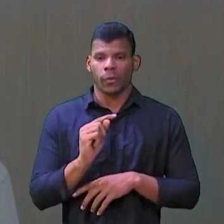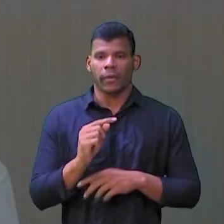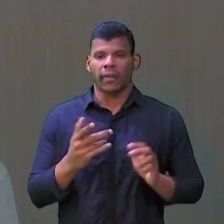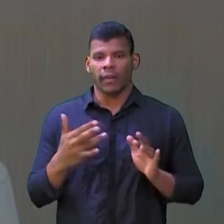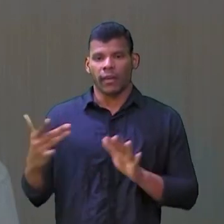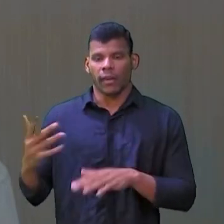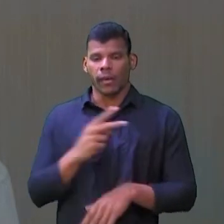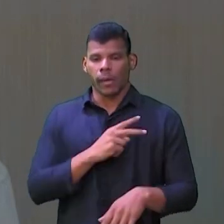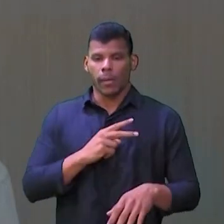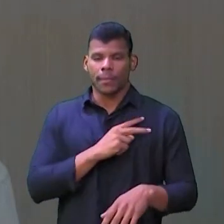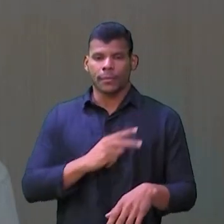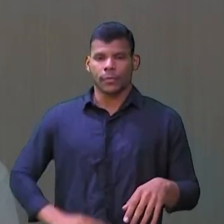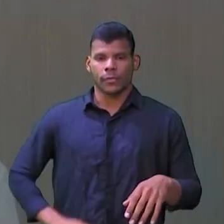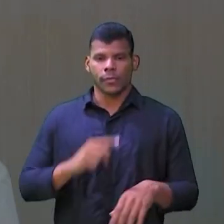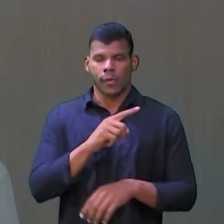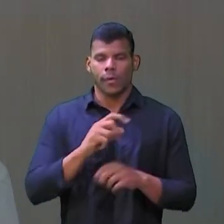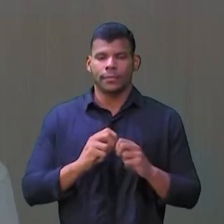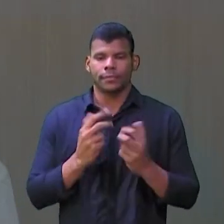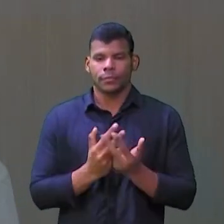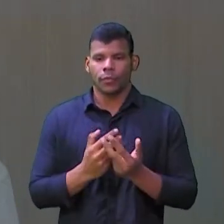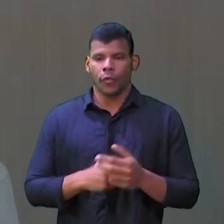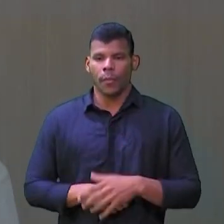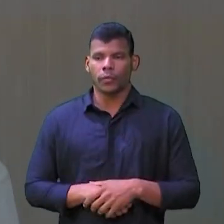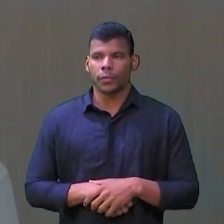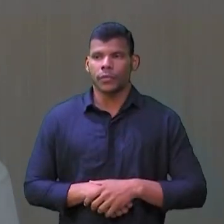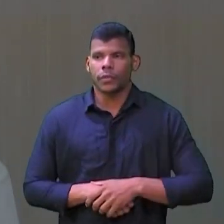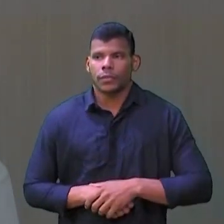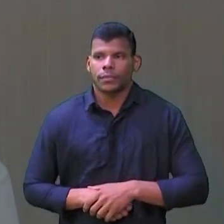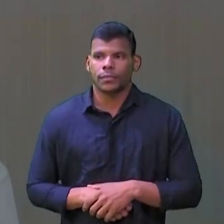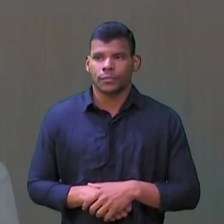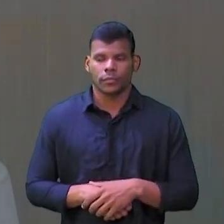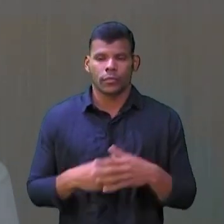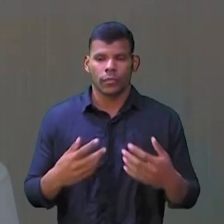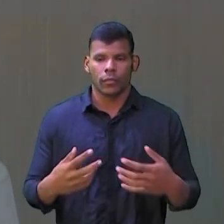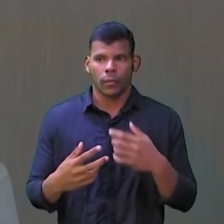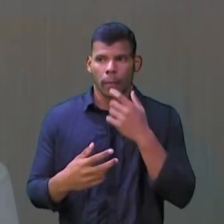de vereadora na Câmara Municipal de Tianguá.